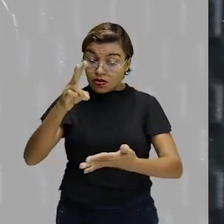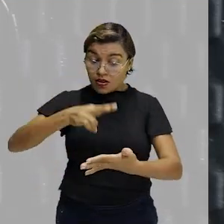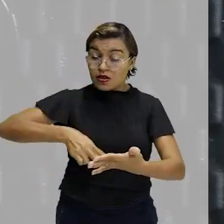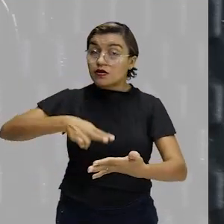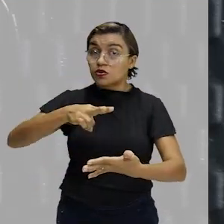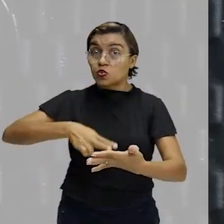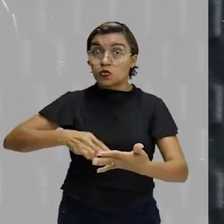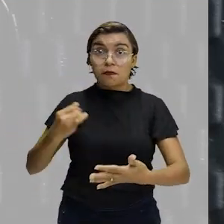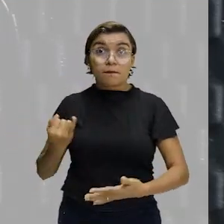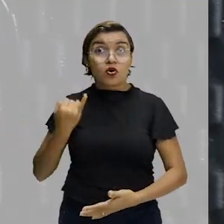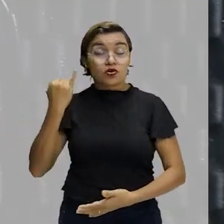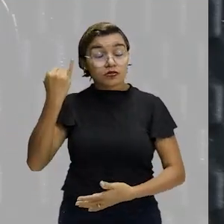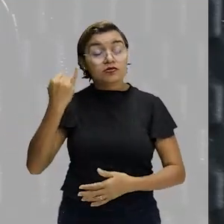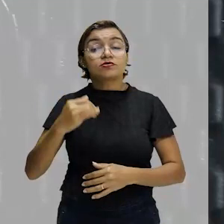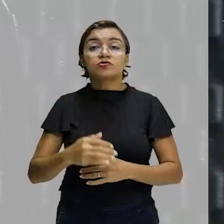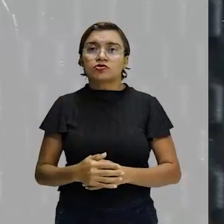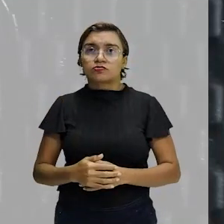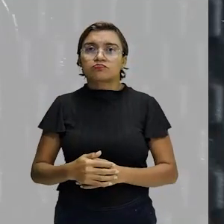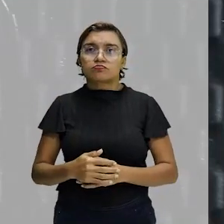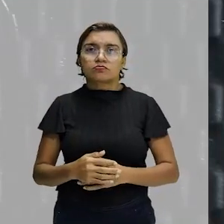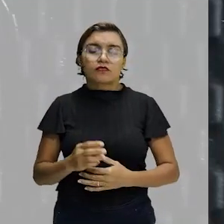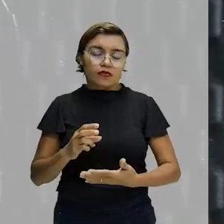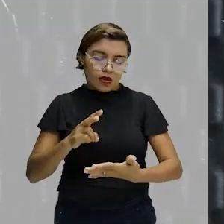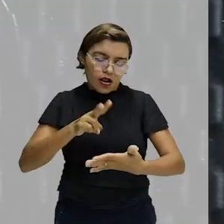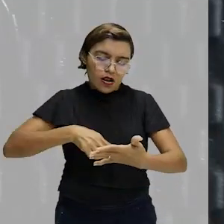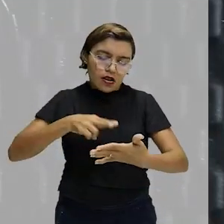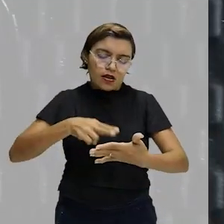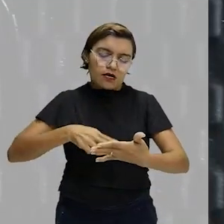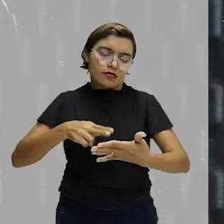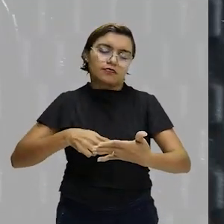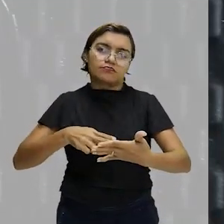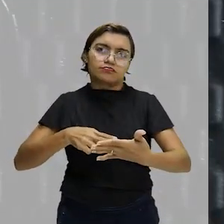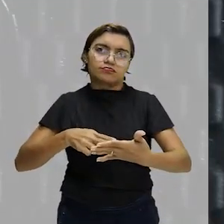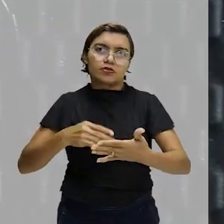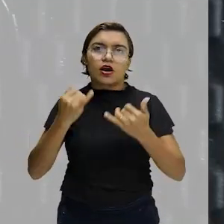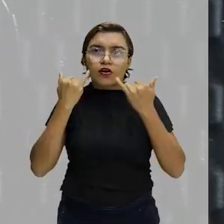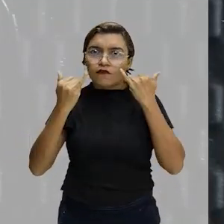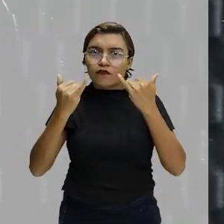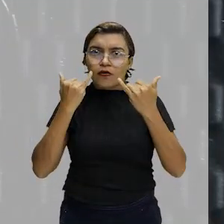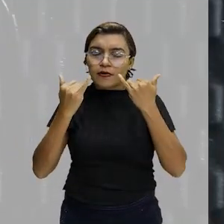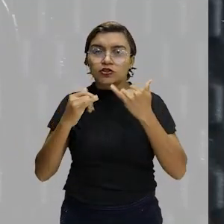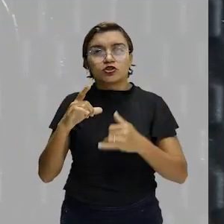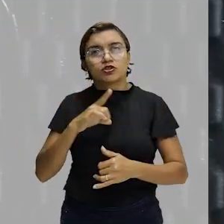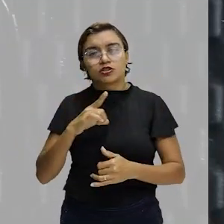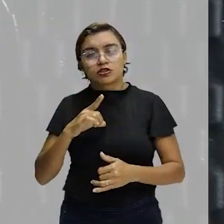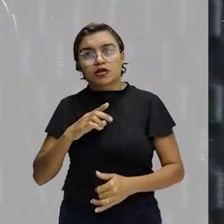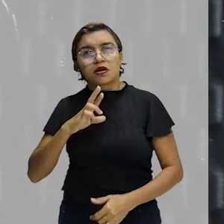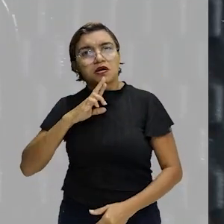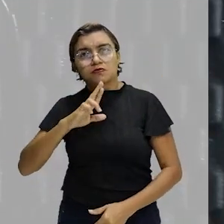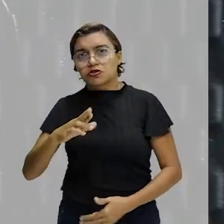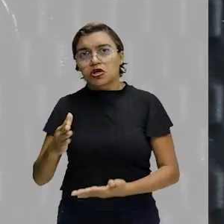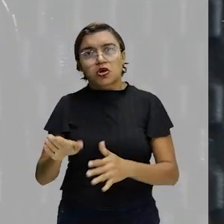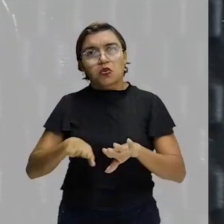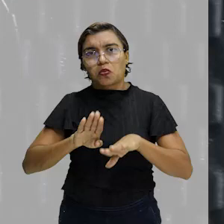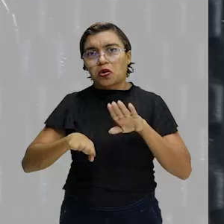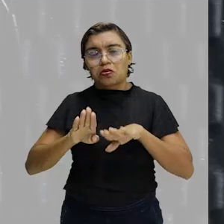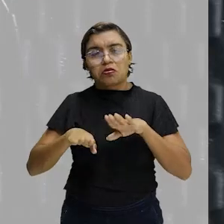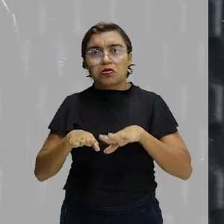bem, né, firme, né, para que você possa selecionar as informações e conseguir resolver qualquer exercício envolvendo